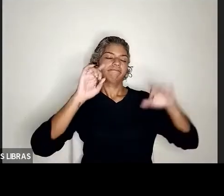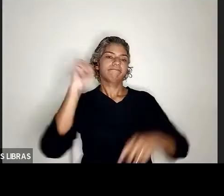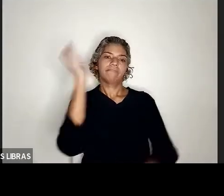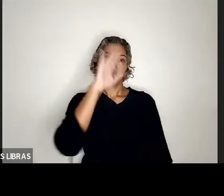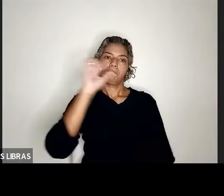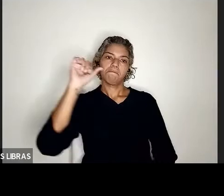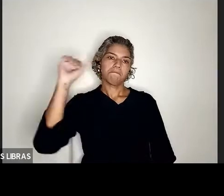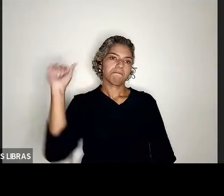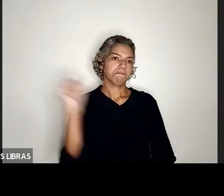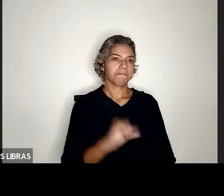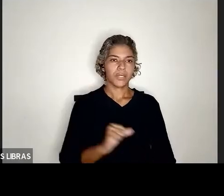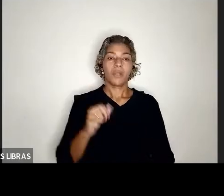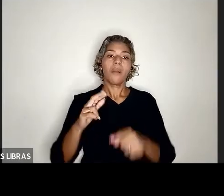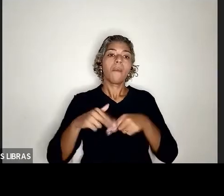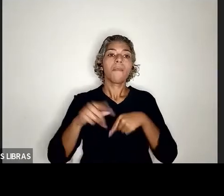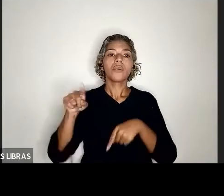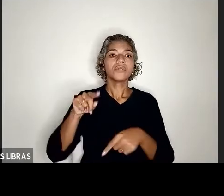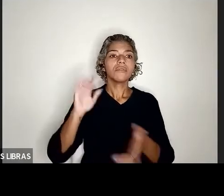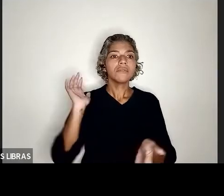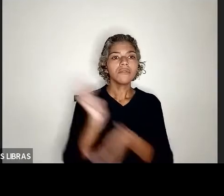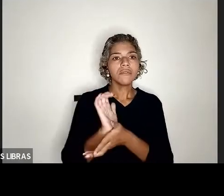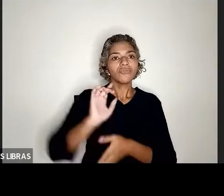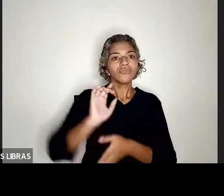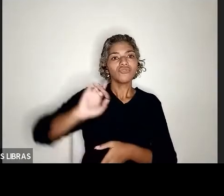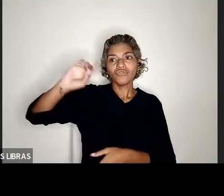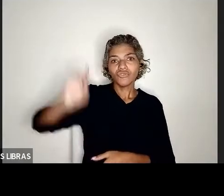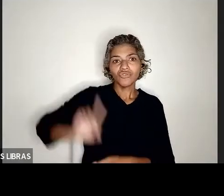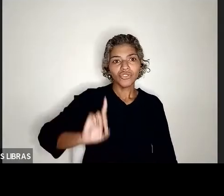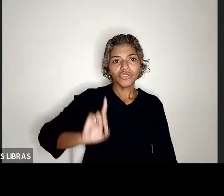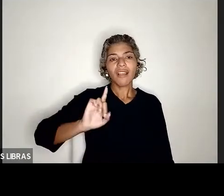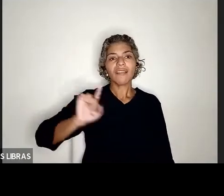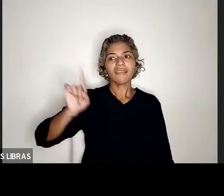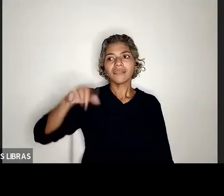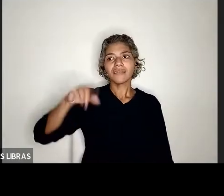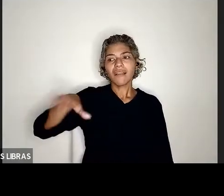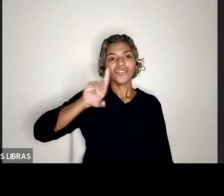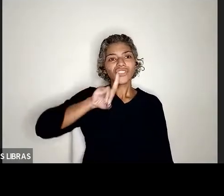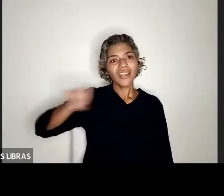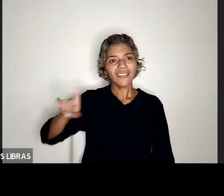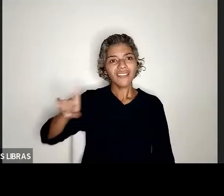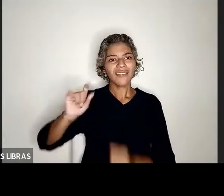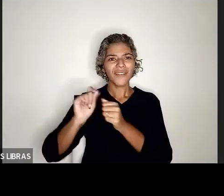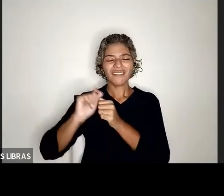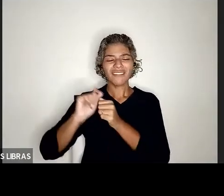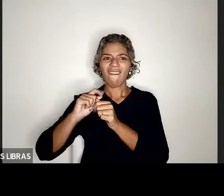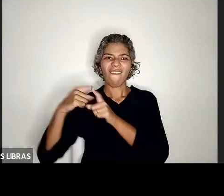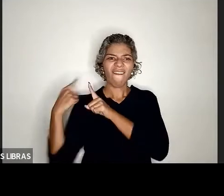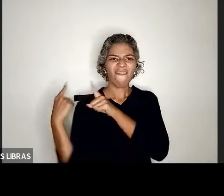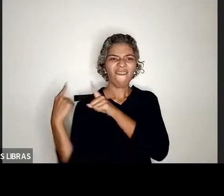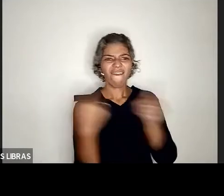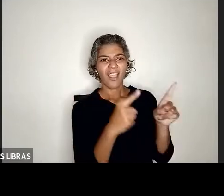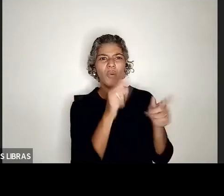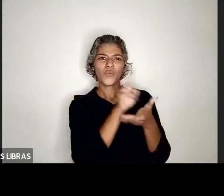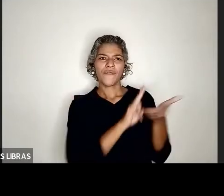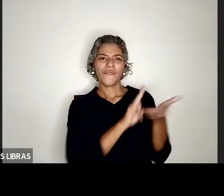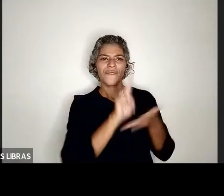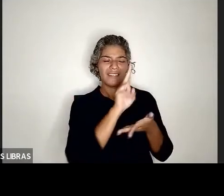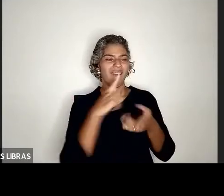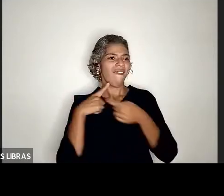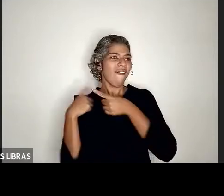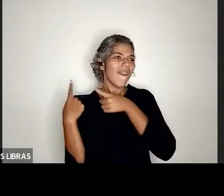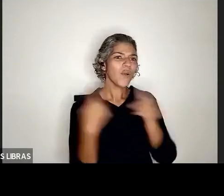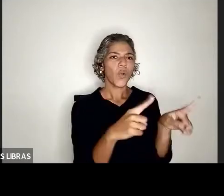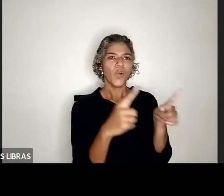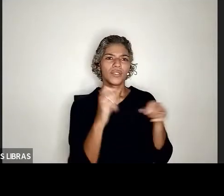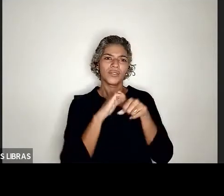extrema-direita, de negação da ciência e de ataque, um ataque inédito às universidades. Né? Então, acho que isso deu para a gente o contexto